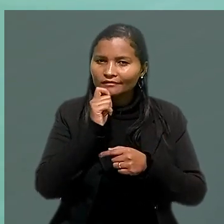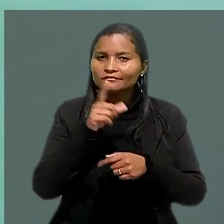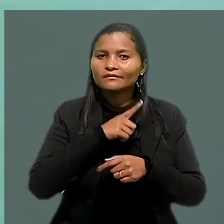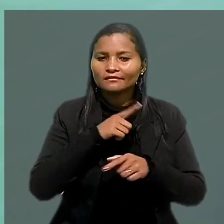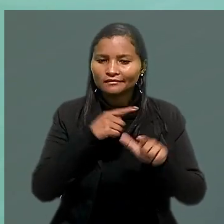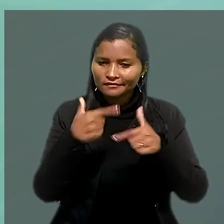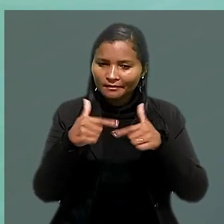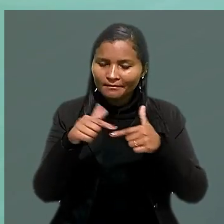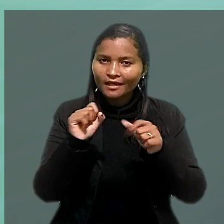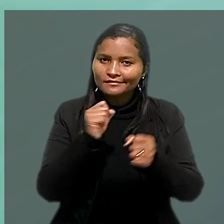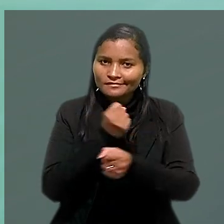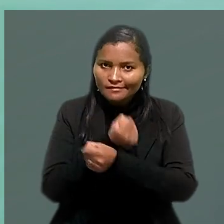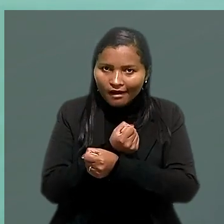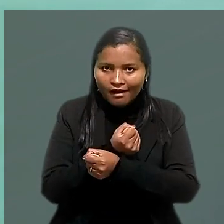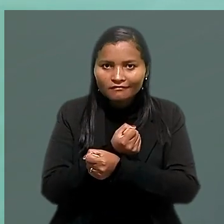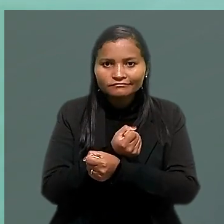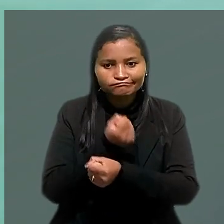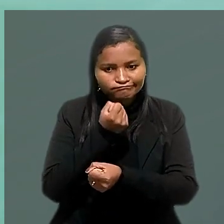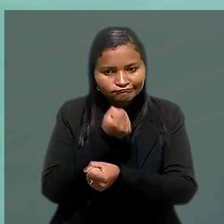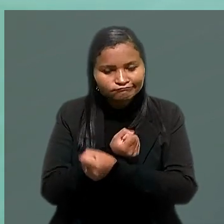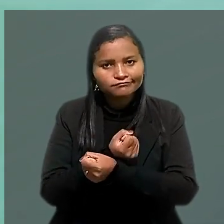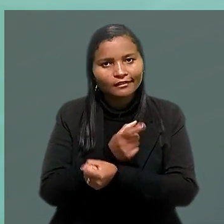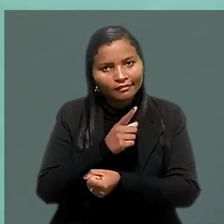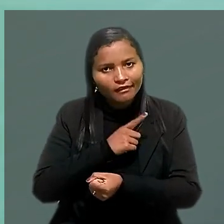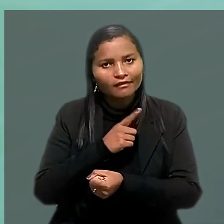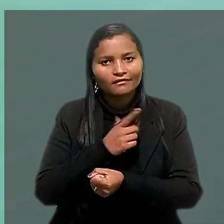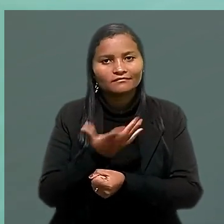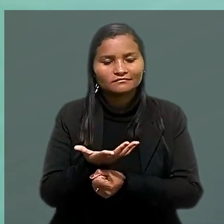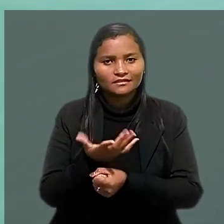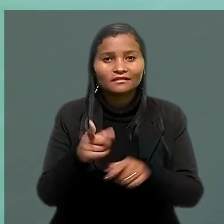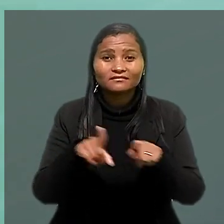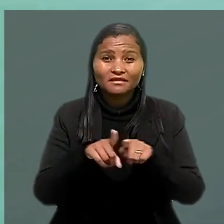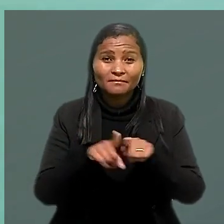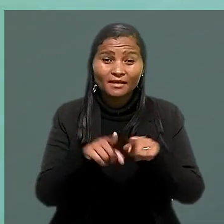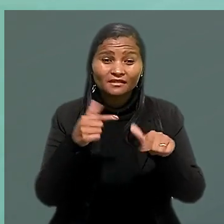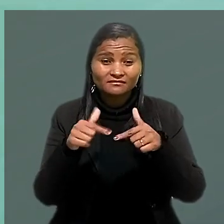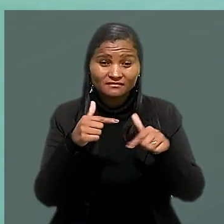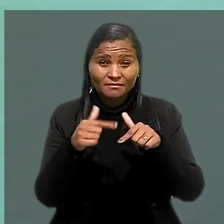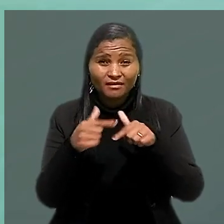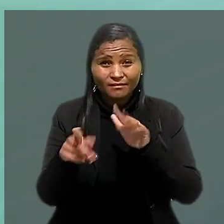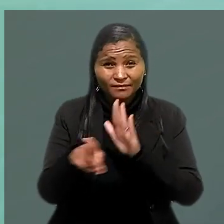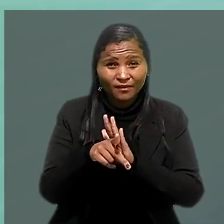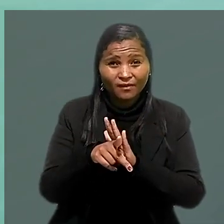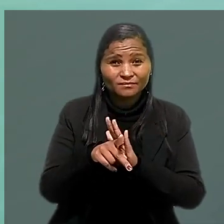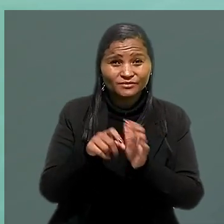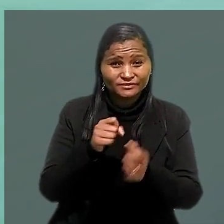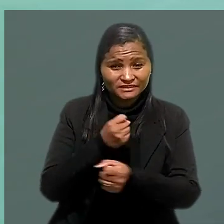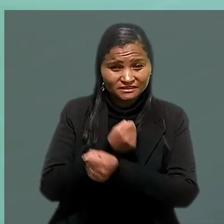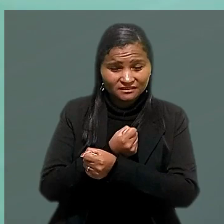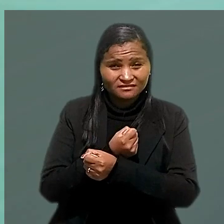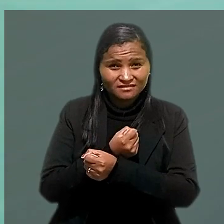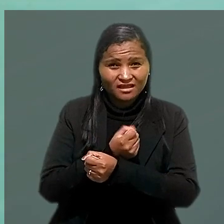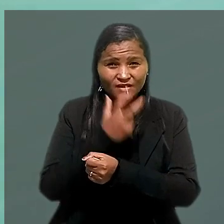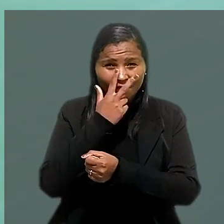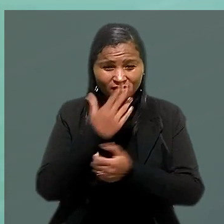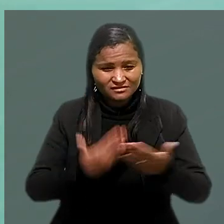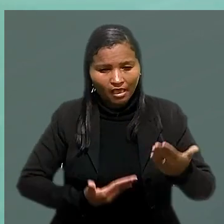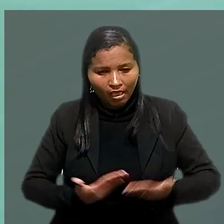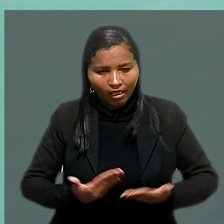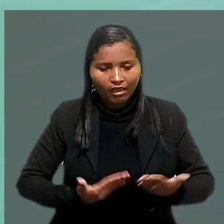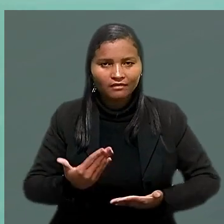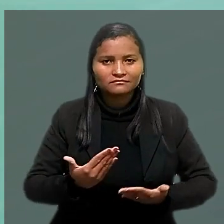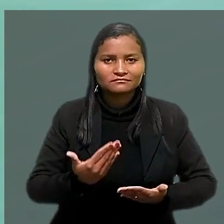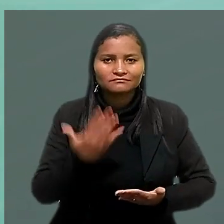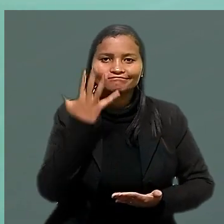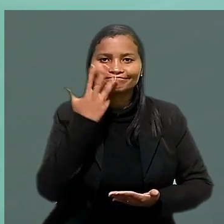ainda existe, por exemplo, o trabalho escravo, efetivamente escravo. Também o trabalho análogo à escravidão. A servidão